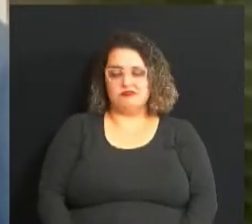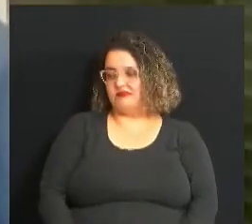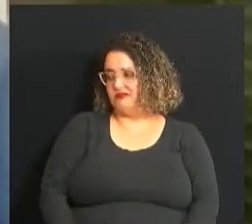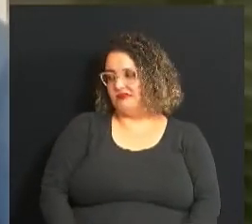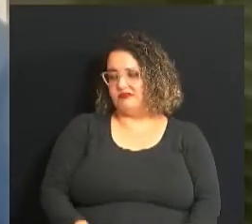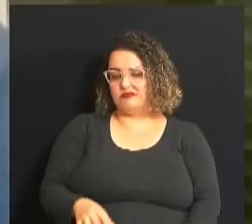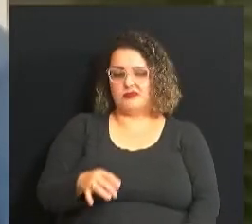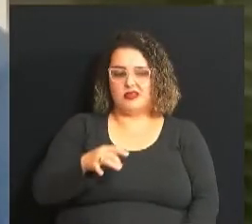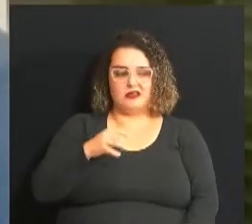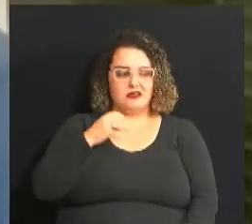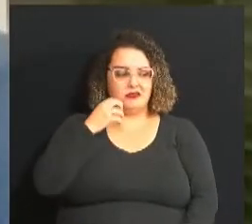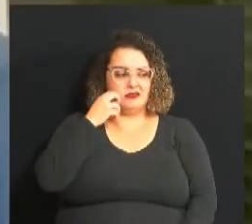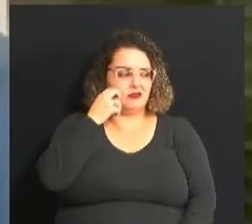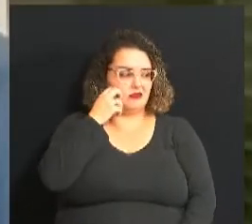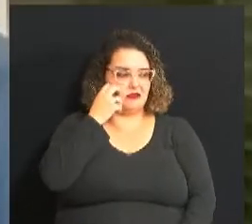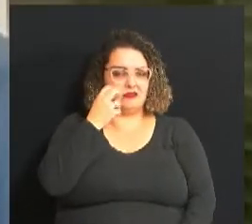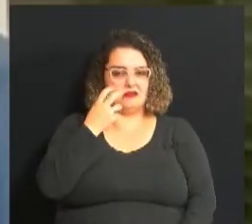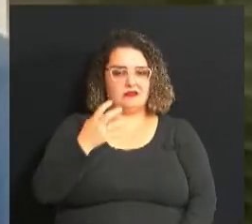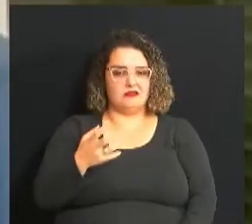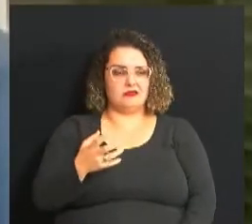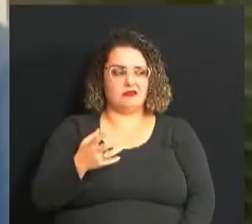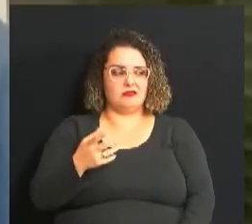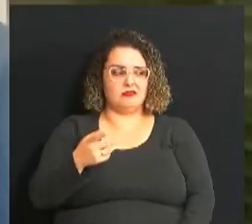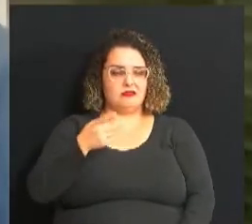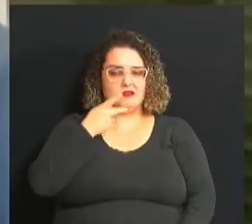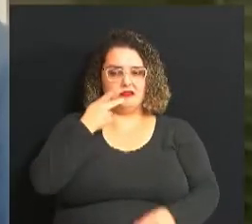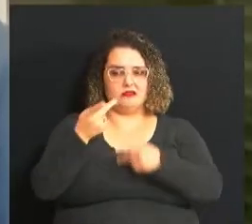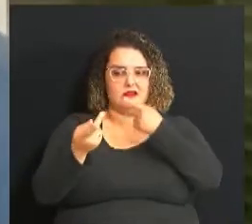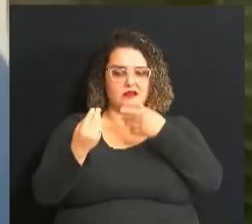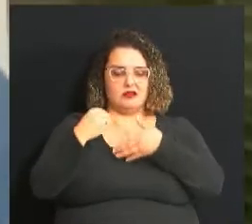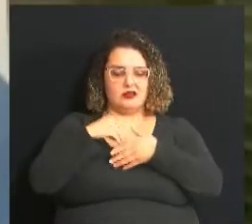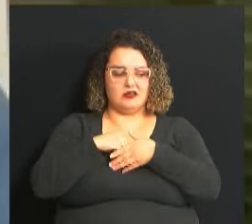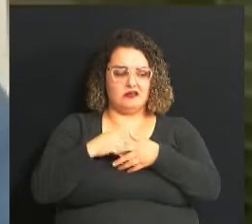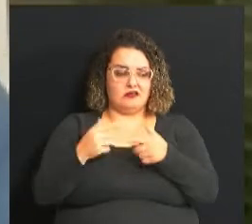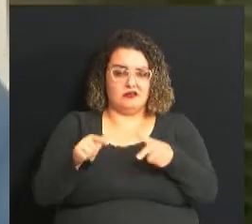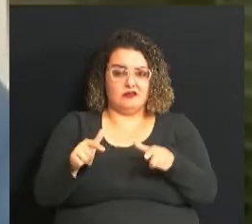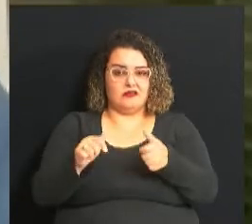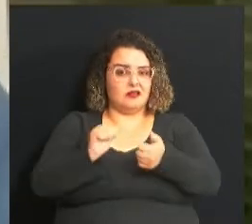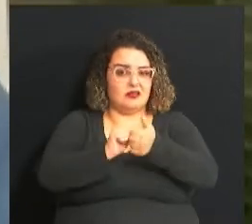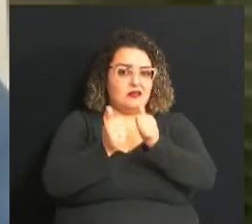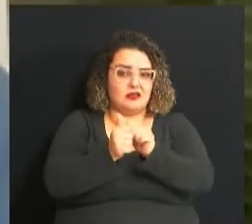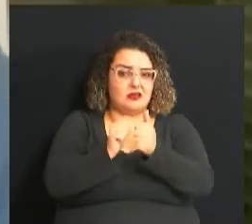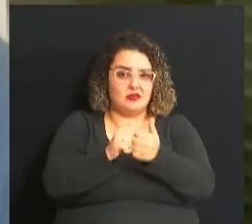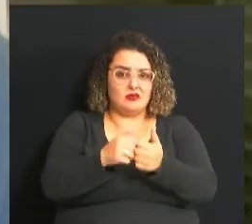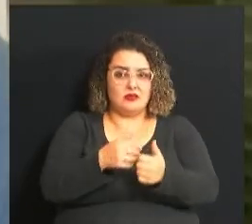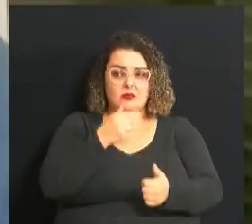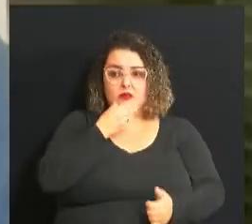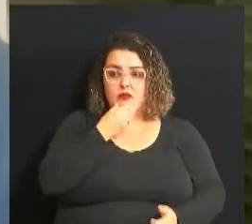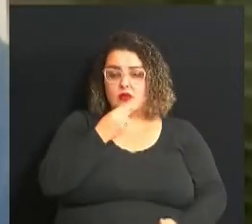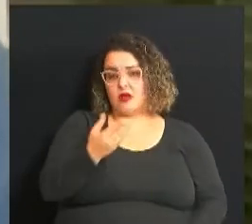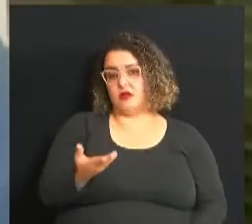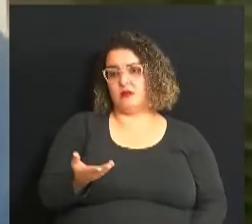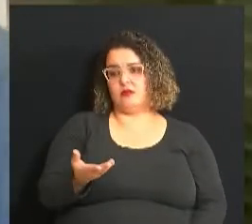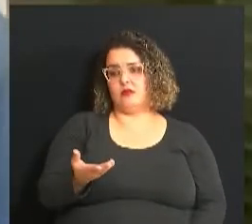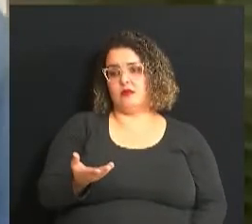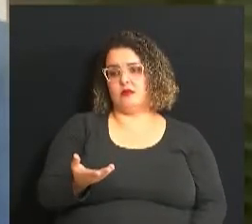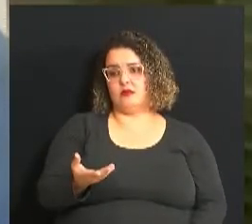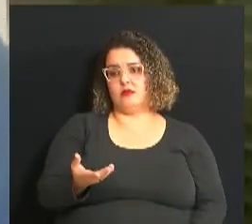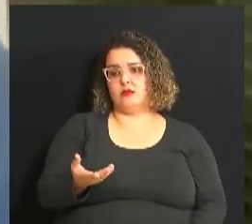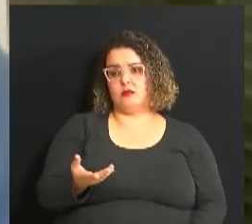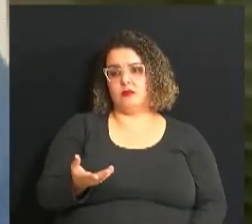pode ter que falar alguma coisa do íntimo dele num ambiente que não é propício. Imagina um indivíduo que vai procurar